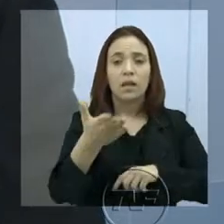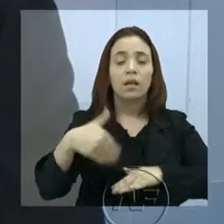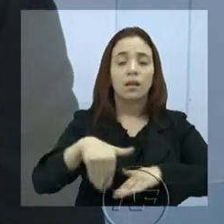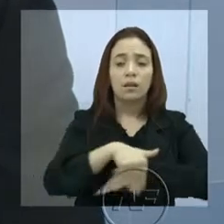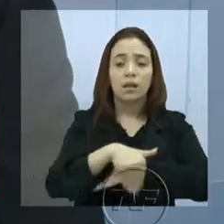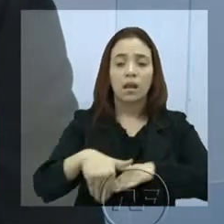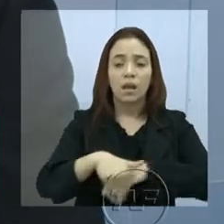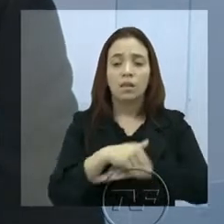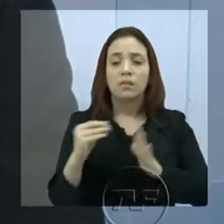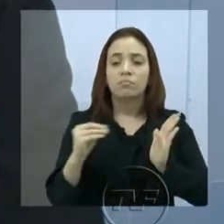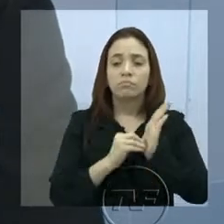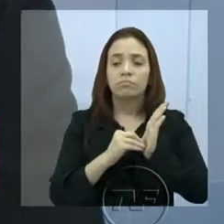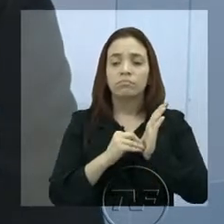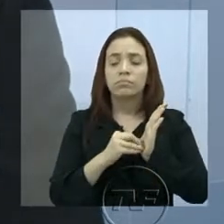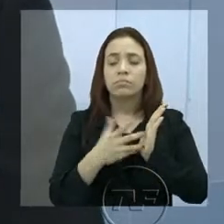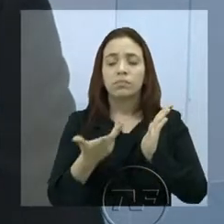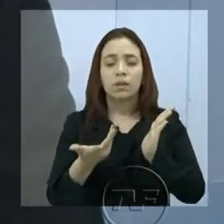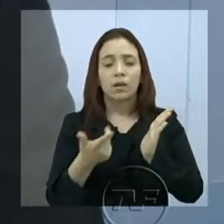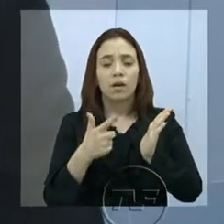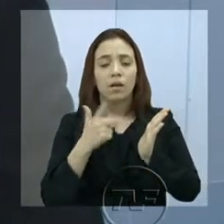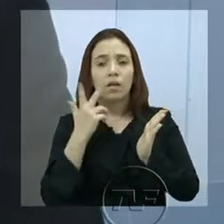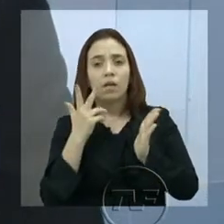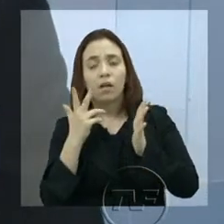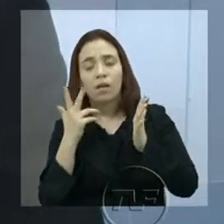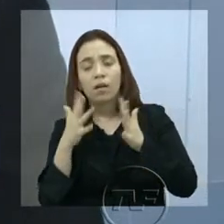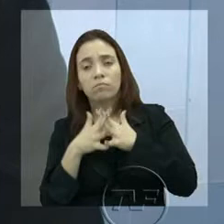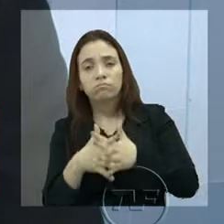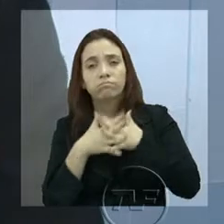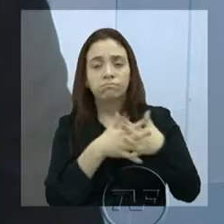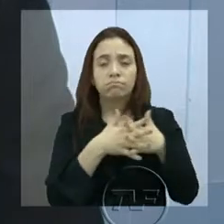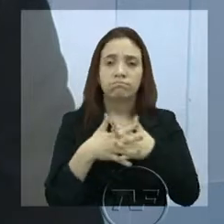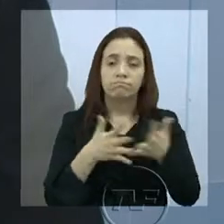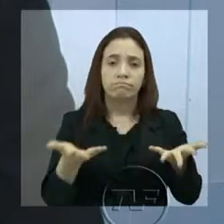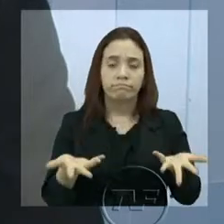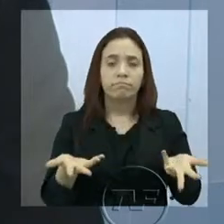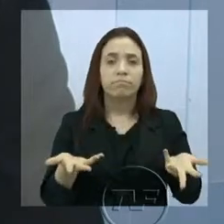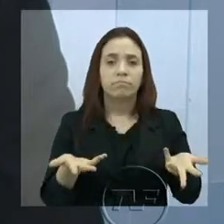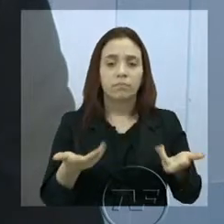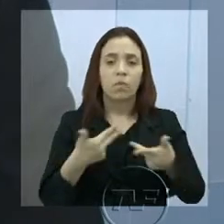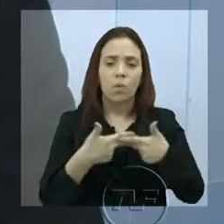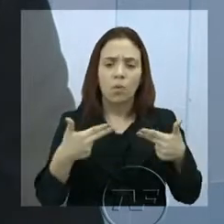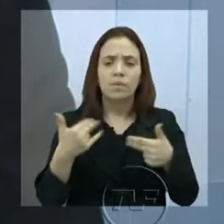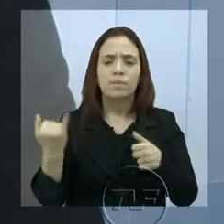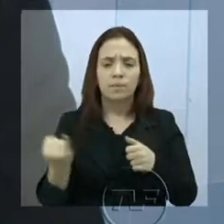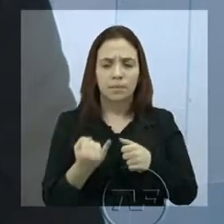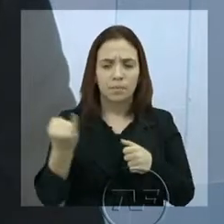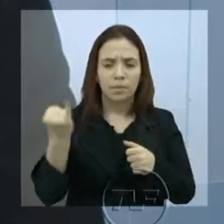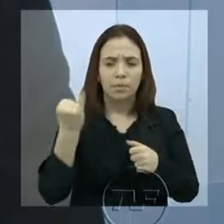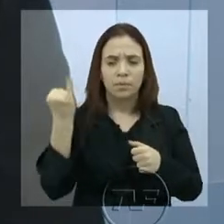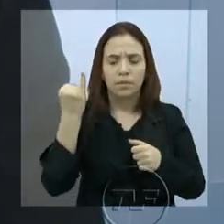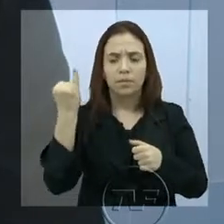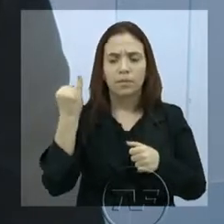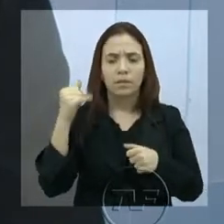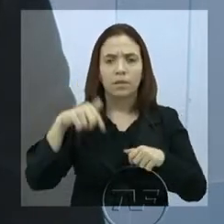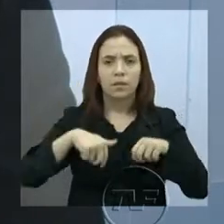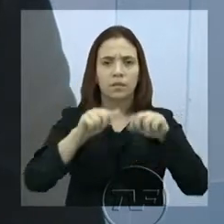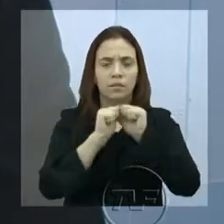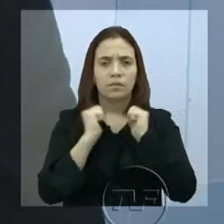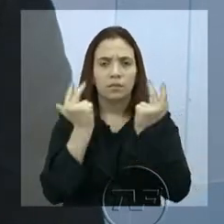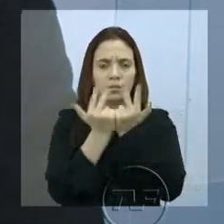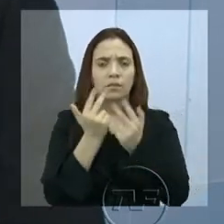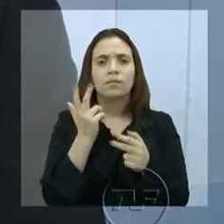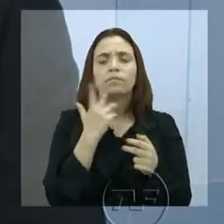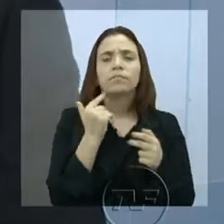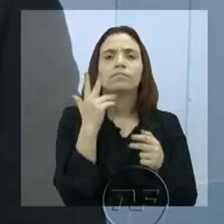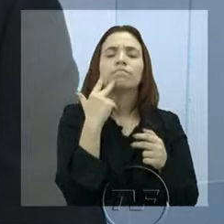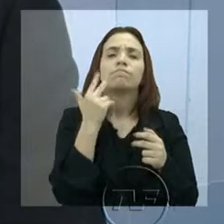você não é desse município, você é do município tal. Quer dizer, são coisas que eu acho importante que a Câmara de